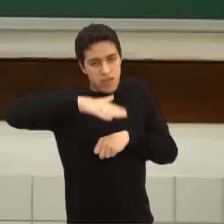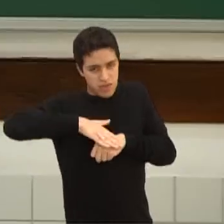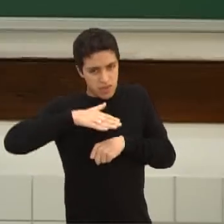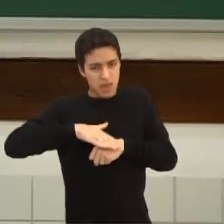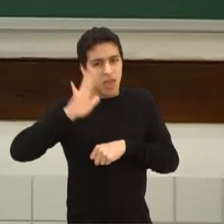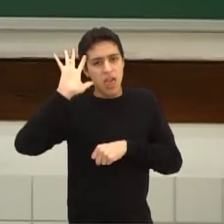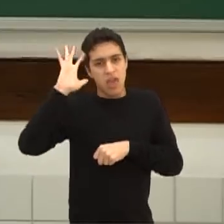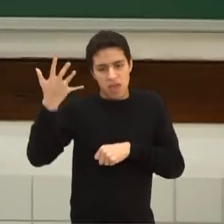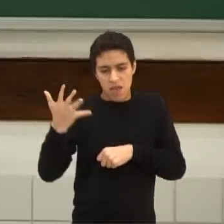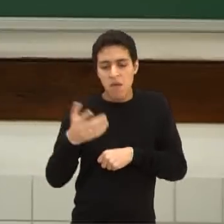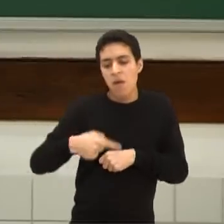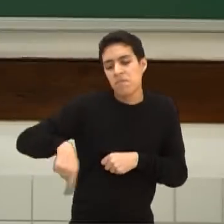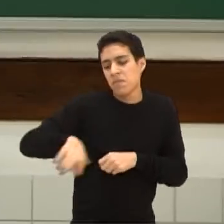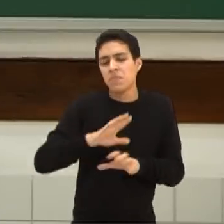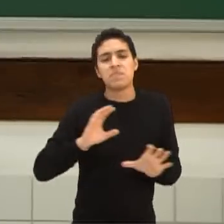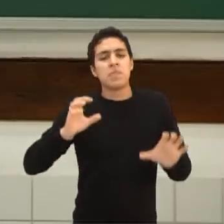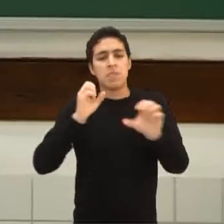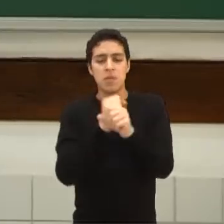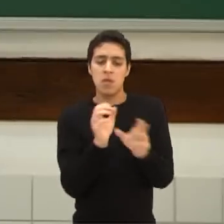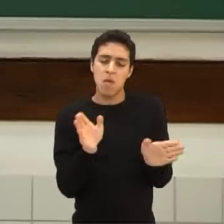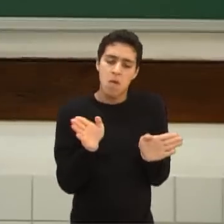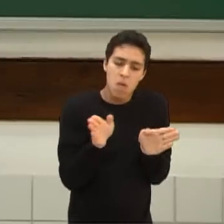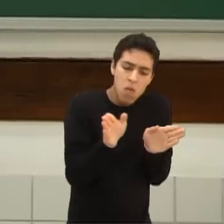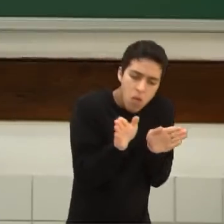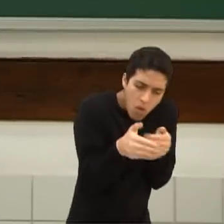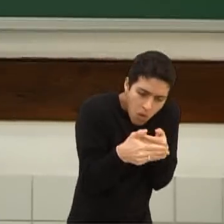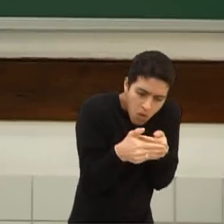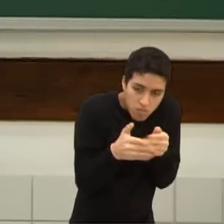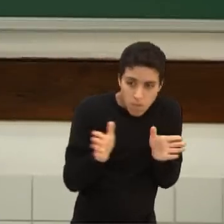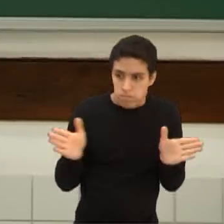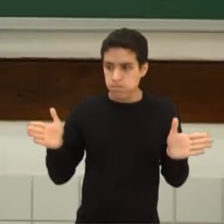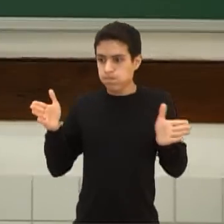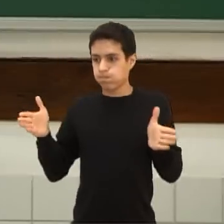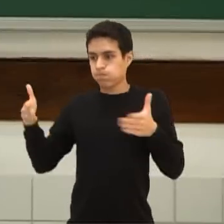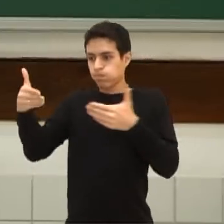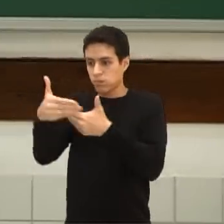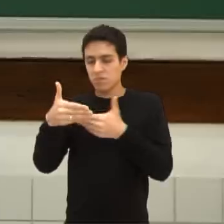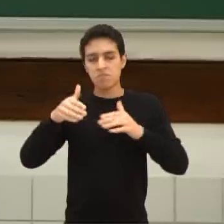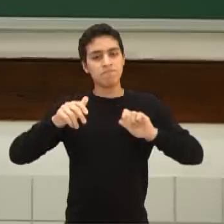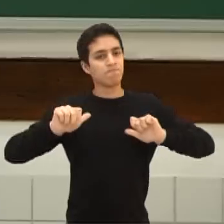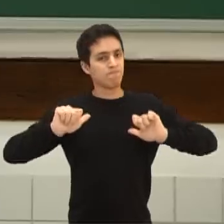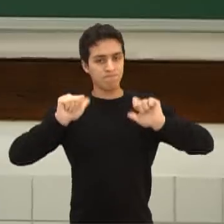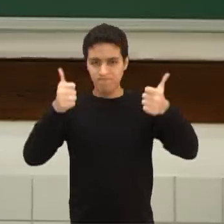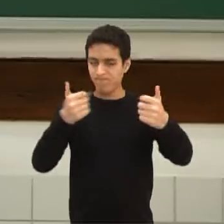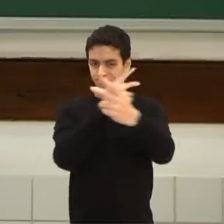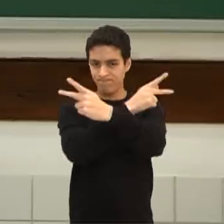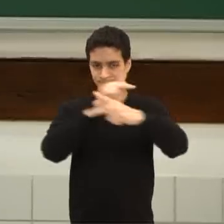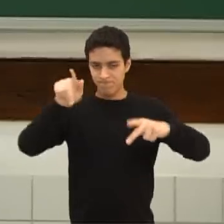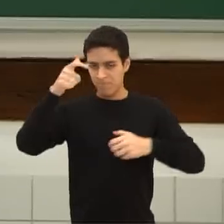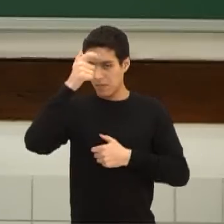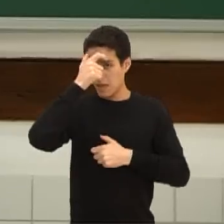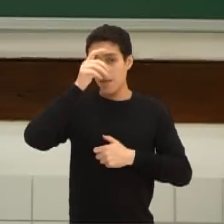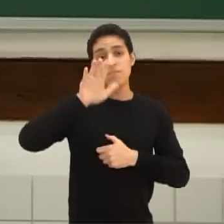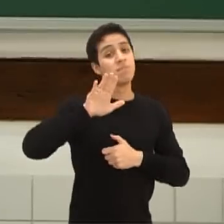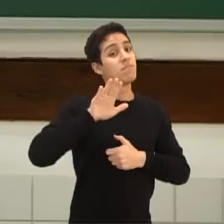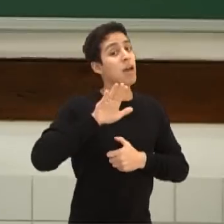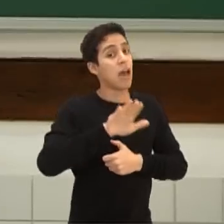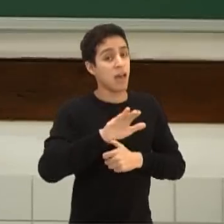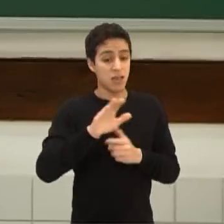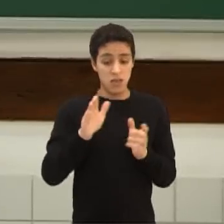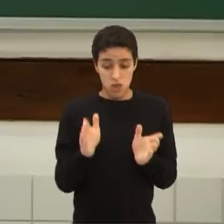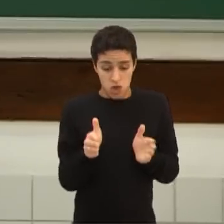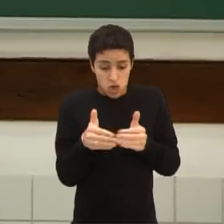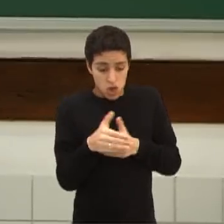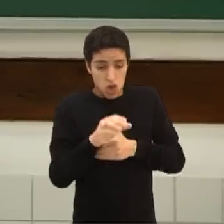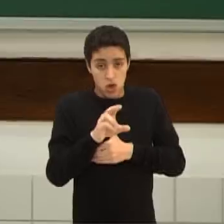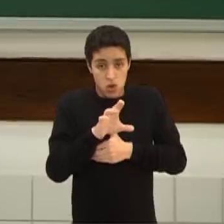que vão saber o tamanho do cubo. Quer fazer um cubo grande, um cubo pequeno. Porém, lembrem, cubo,